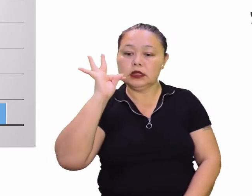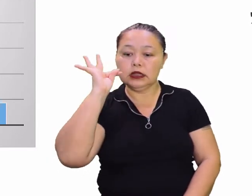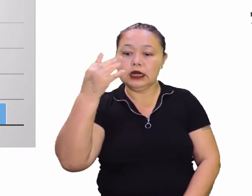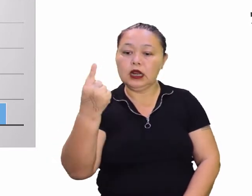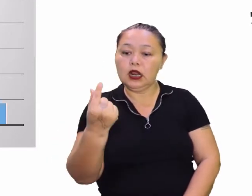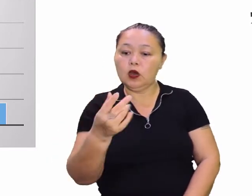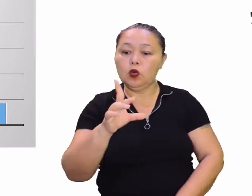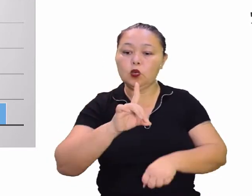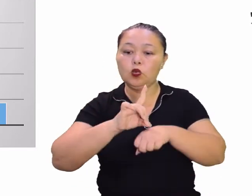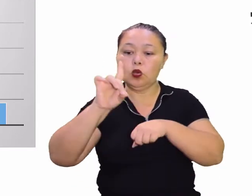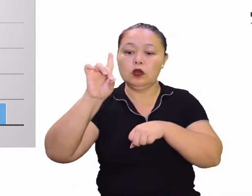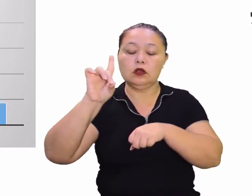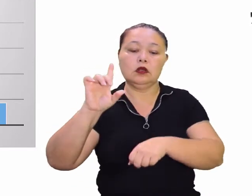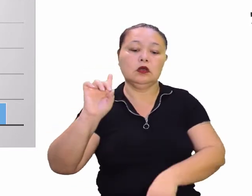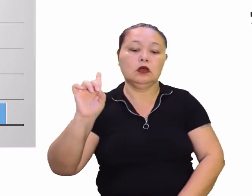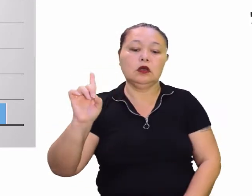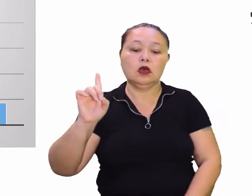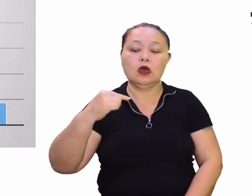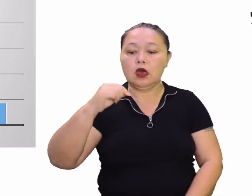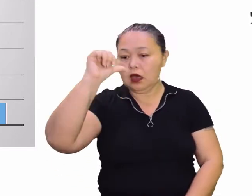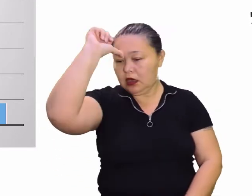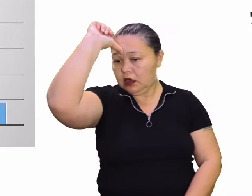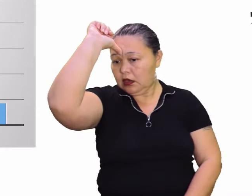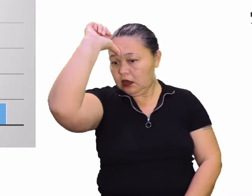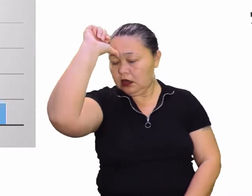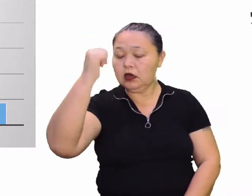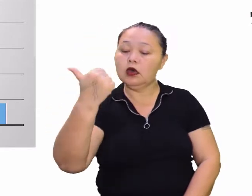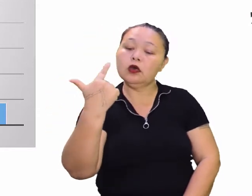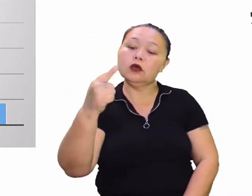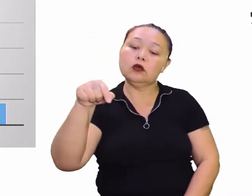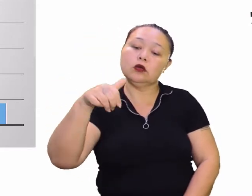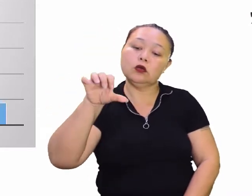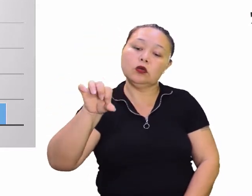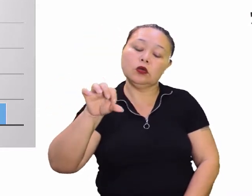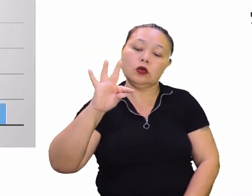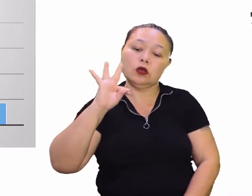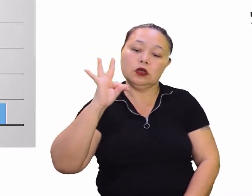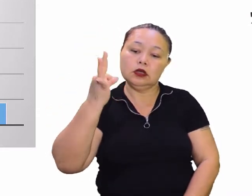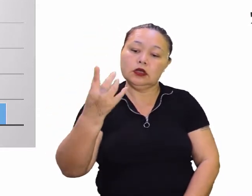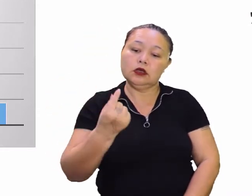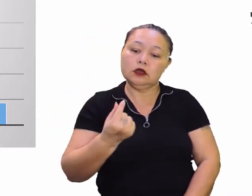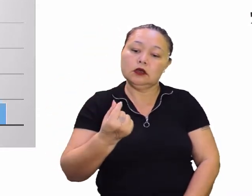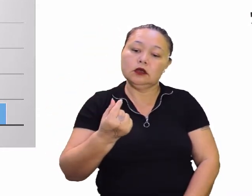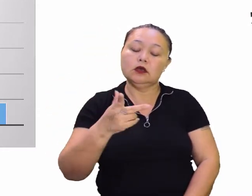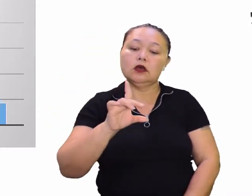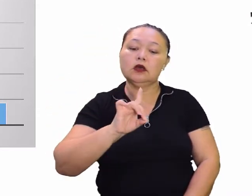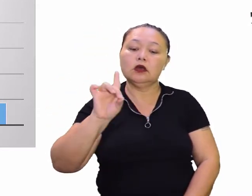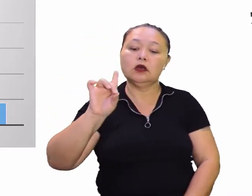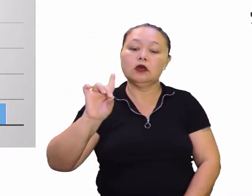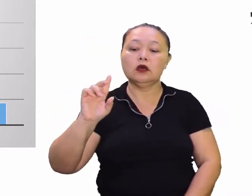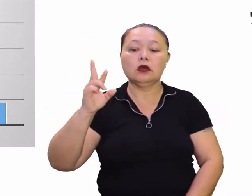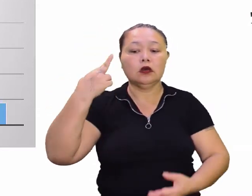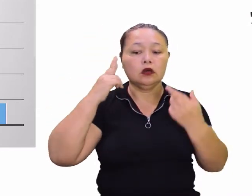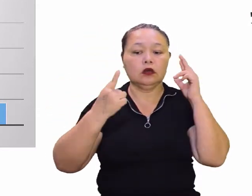de dólares. A Índia, 2,9 trilhão. E a